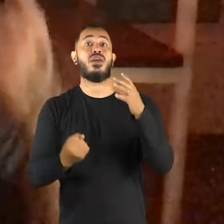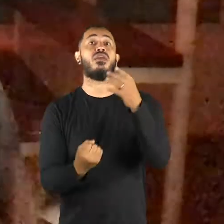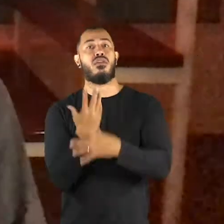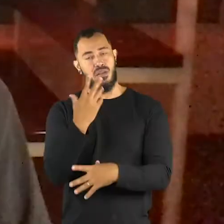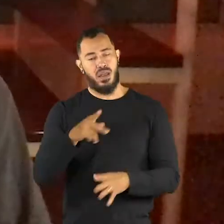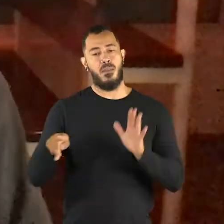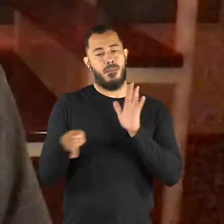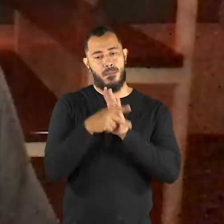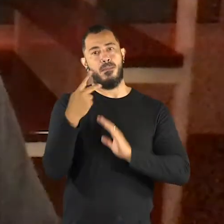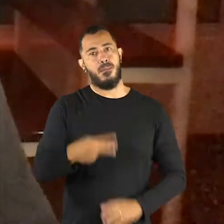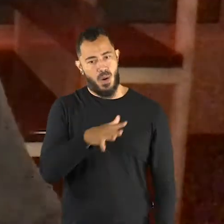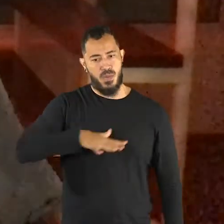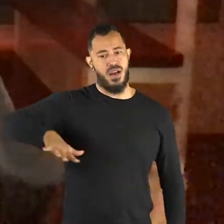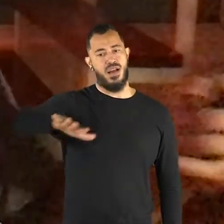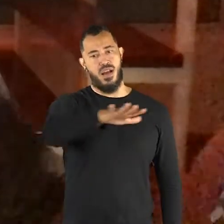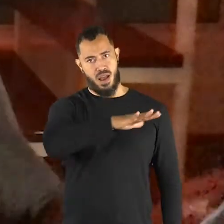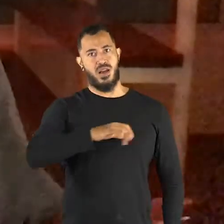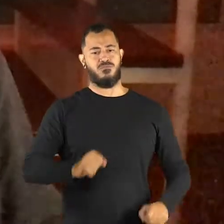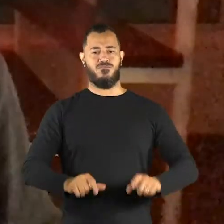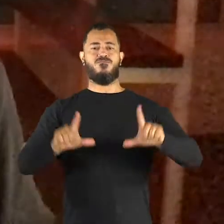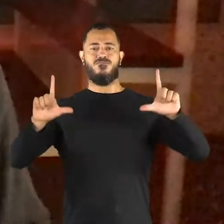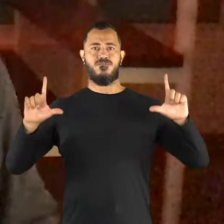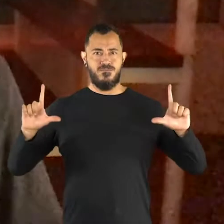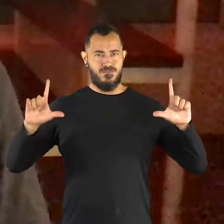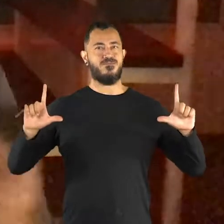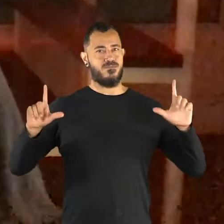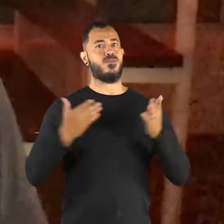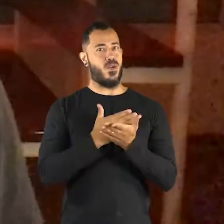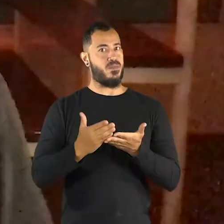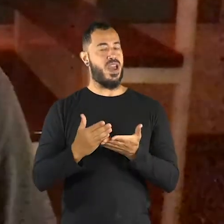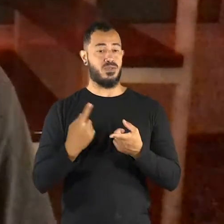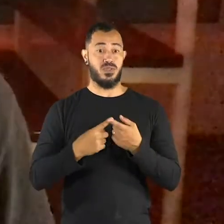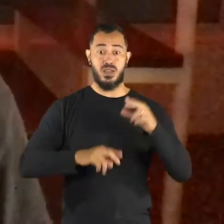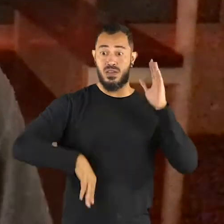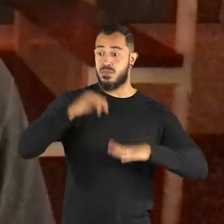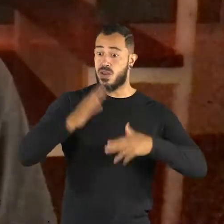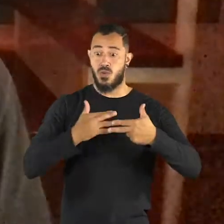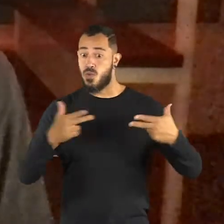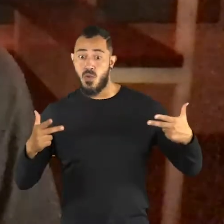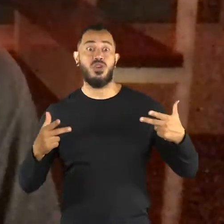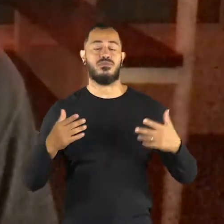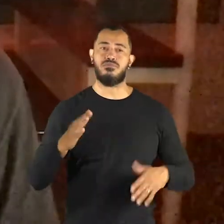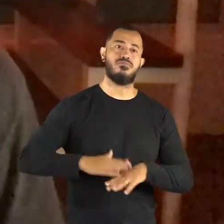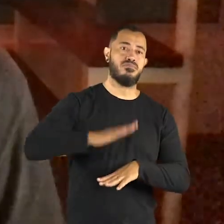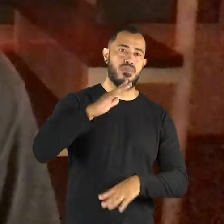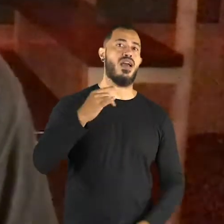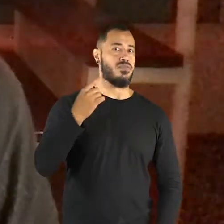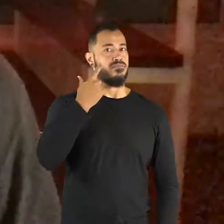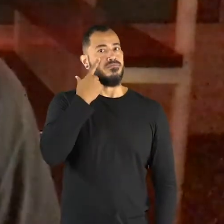ações cênicas, vão tornando o cenário, os elementos muito mais interessantes. Então, essa equipe